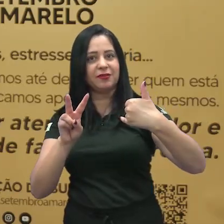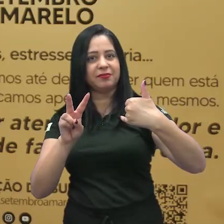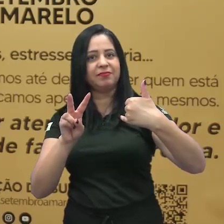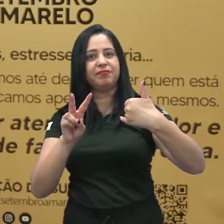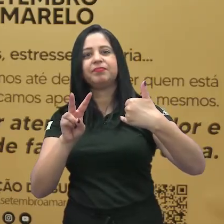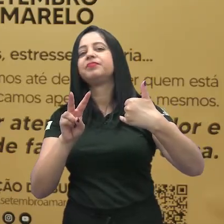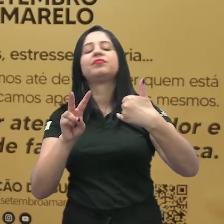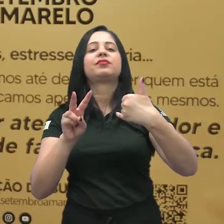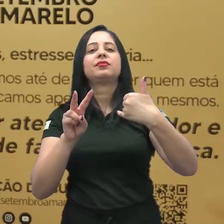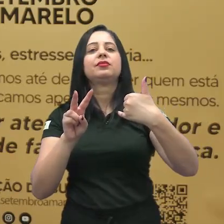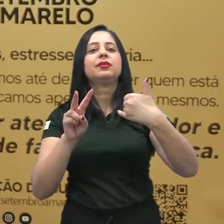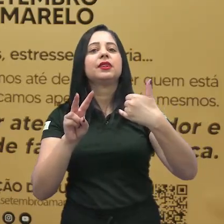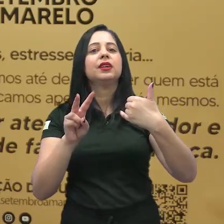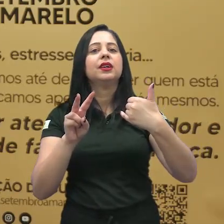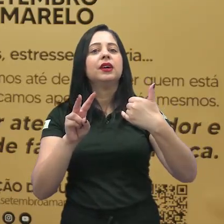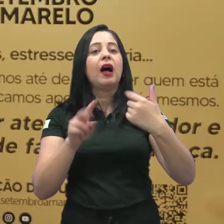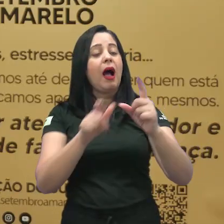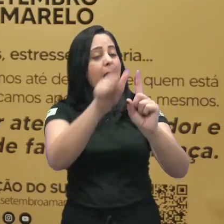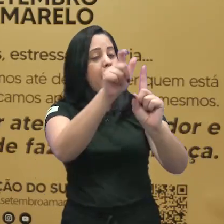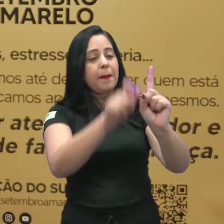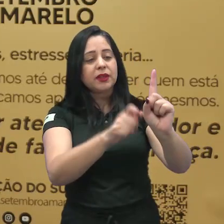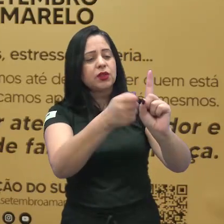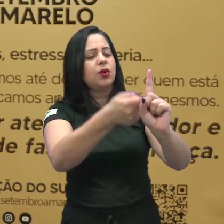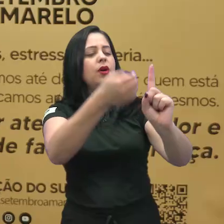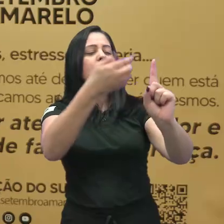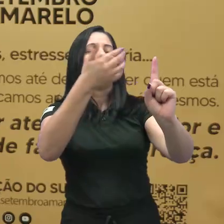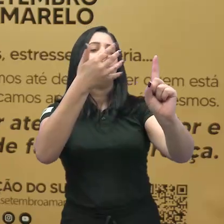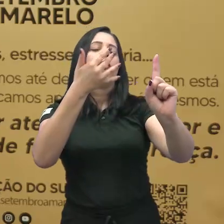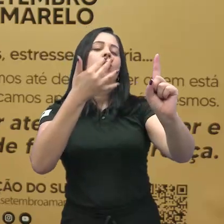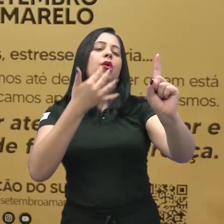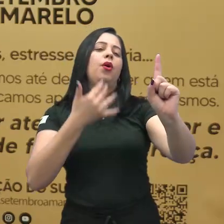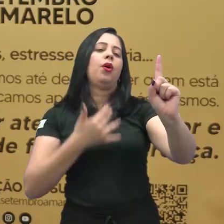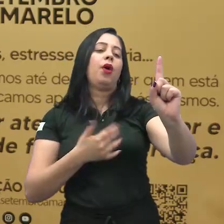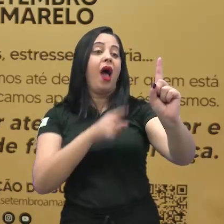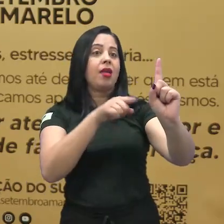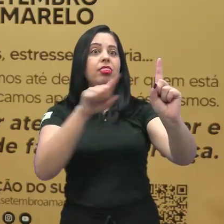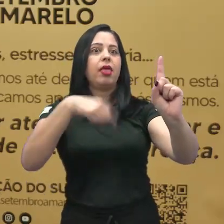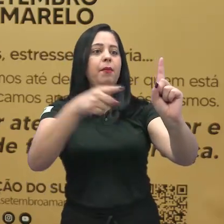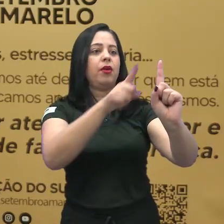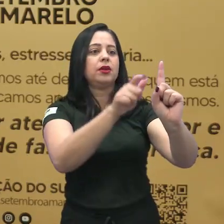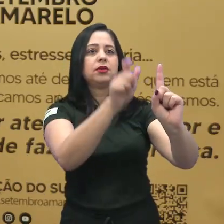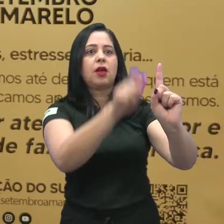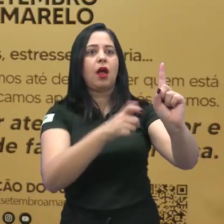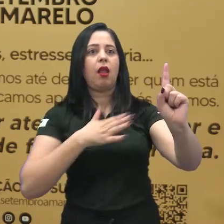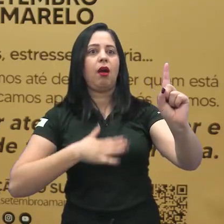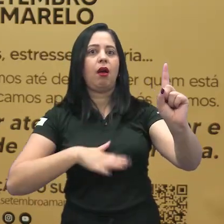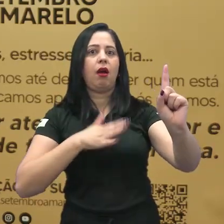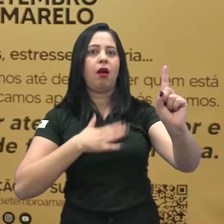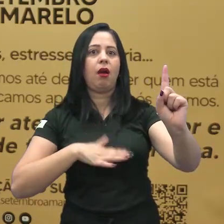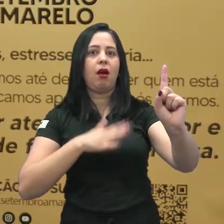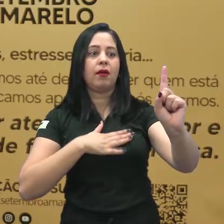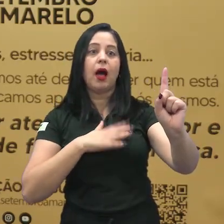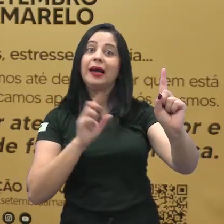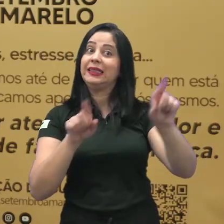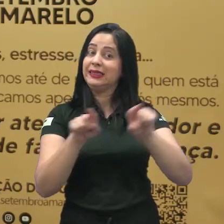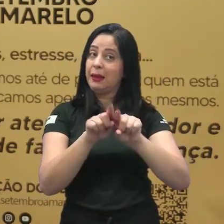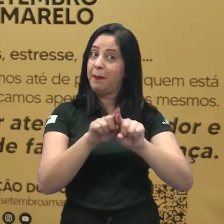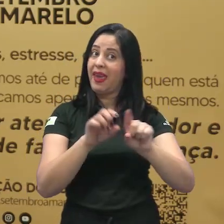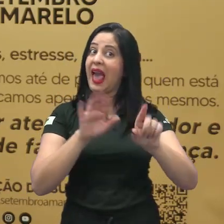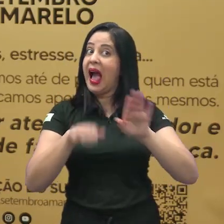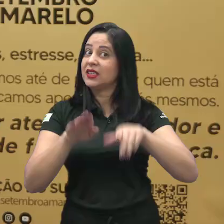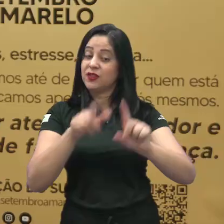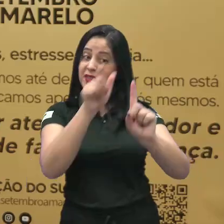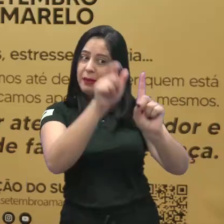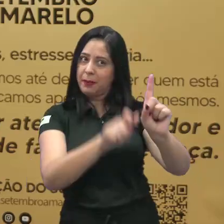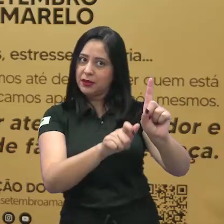ligação, né? E às vezes a pessoa precisa na questão de saúde mental, de um apoio profissional. Então,